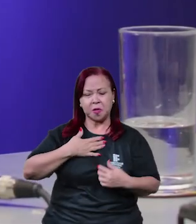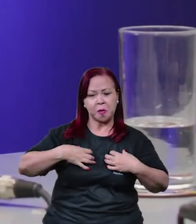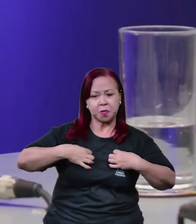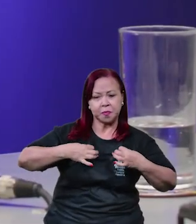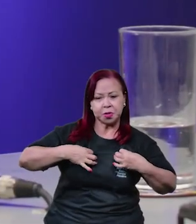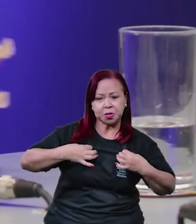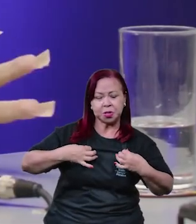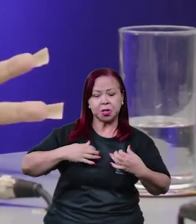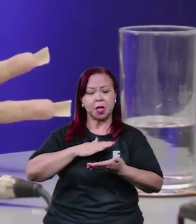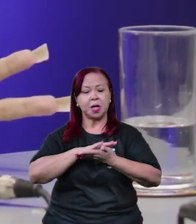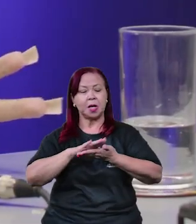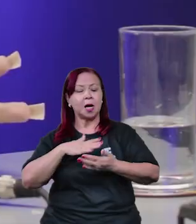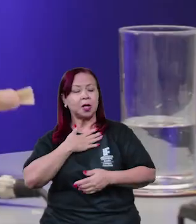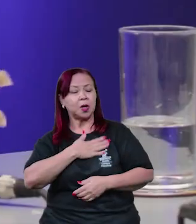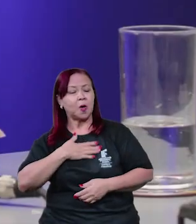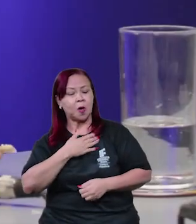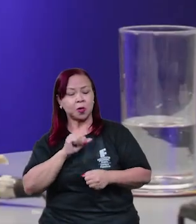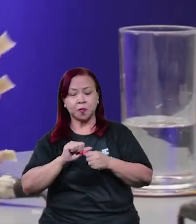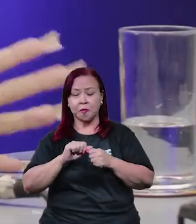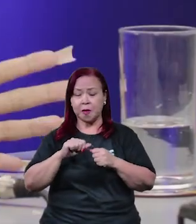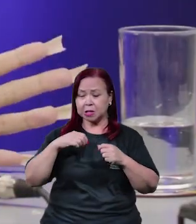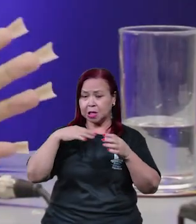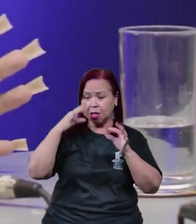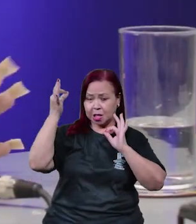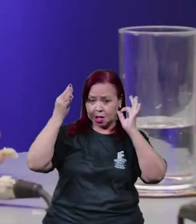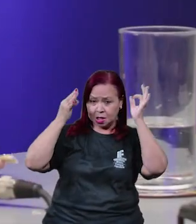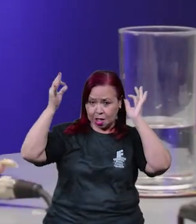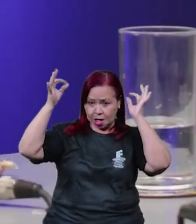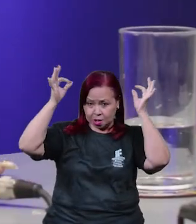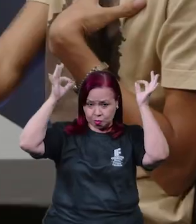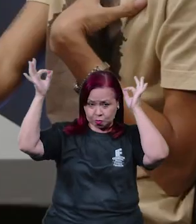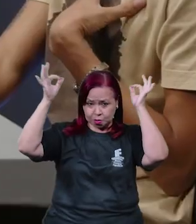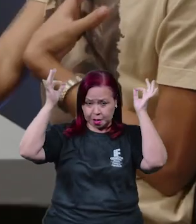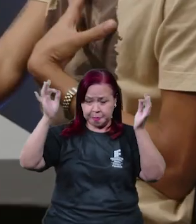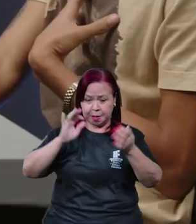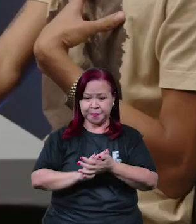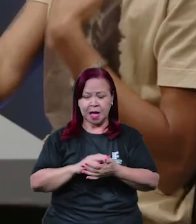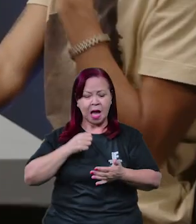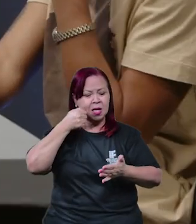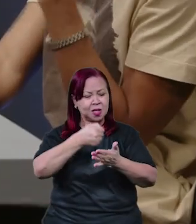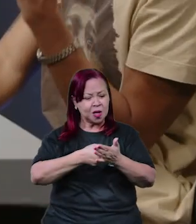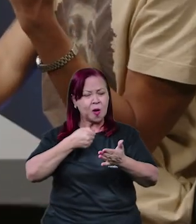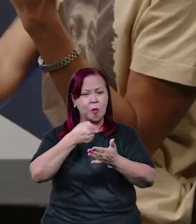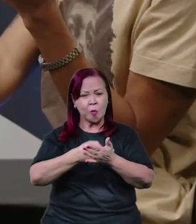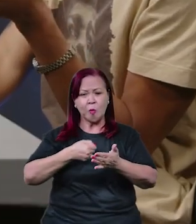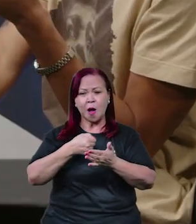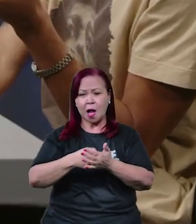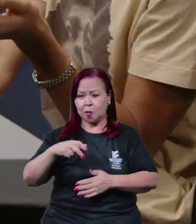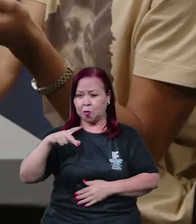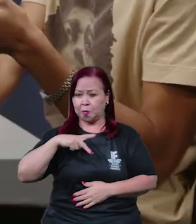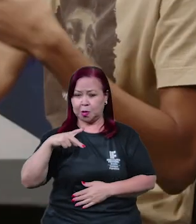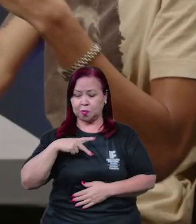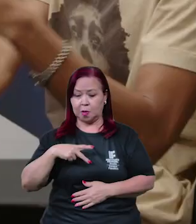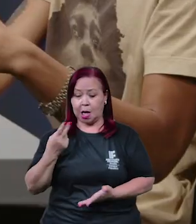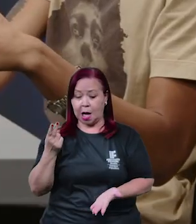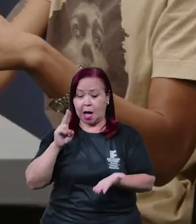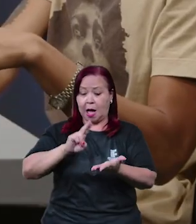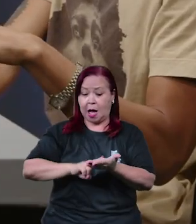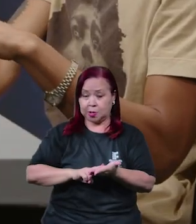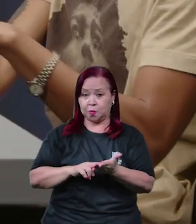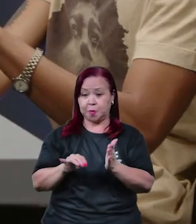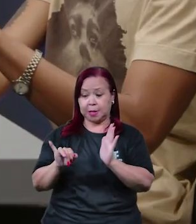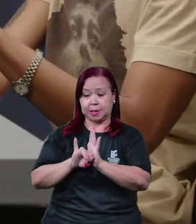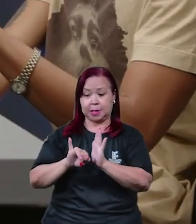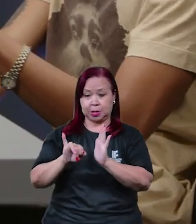que a gente gosta de fazer nos nossos cabelos, ou não fazer Para também. além da batalha pessoal de, tipo assim, assumir essa identidade, tem a